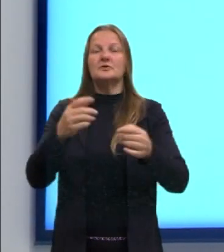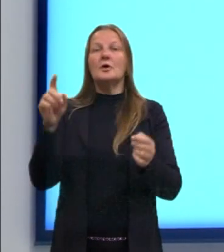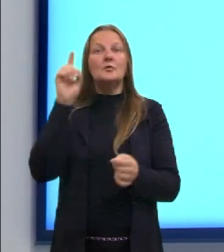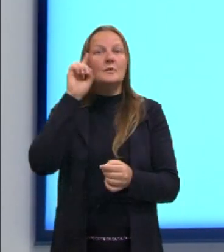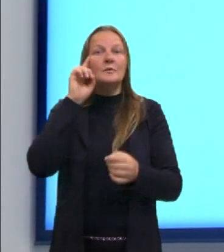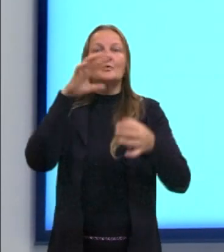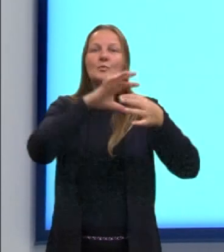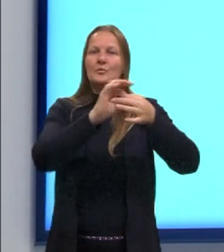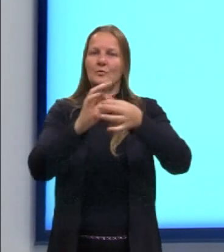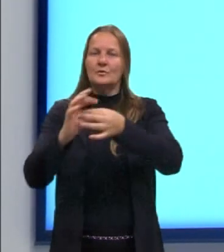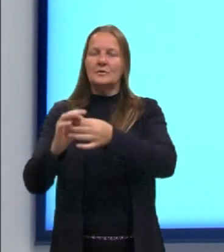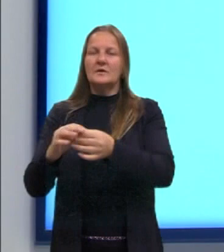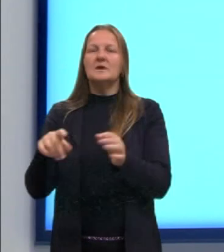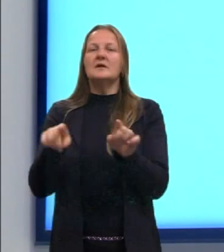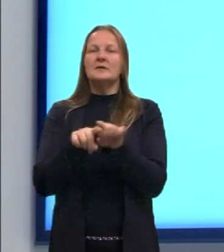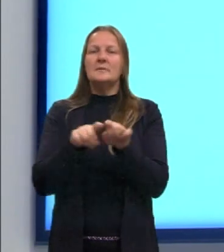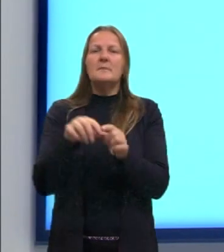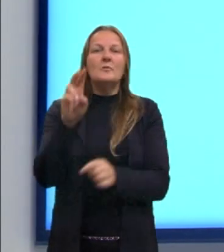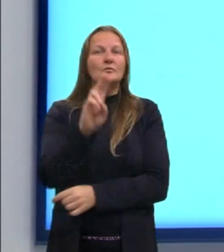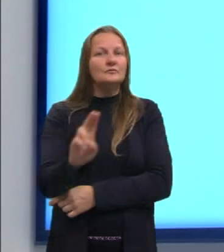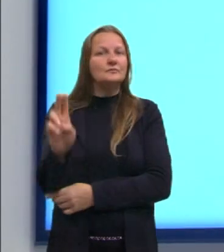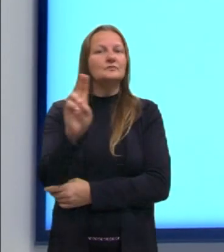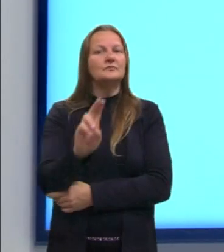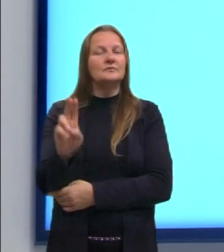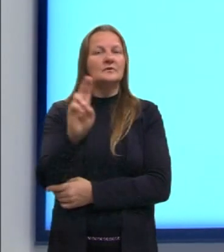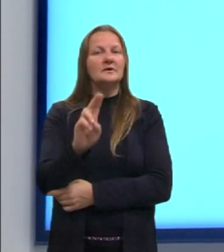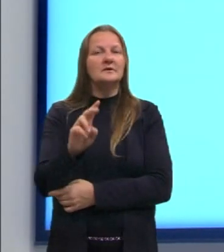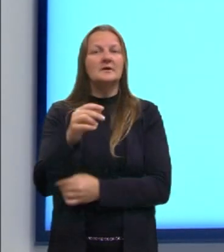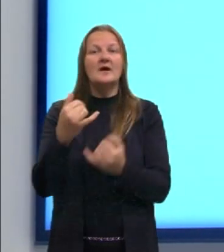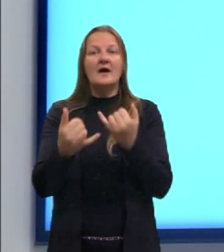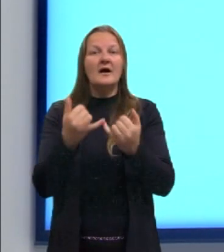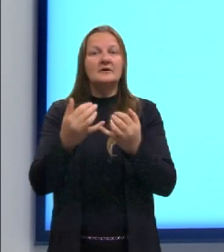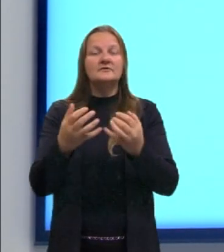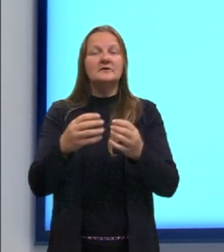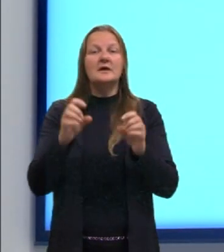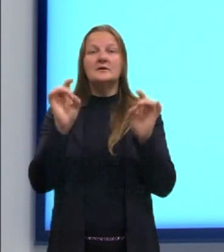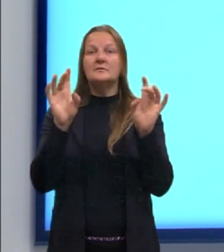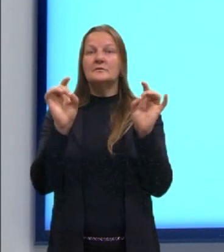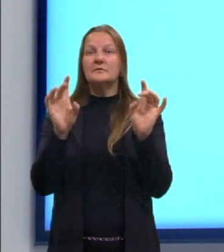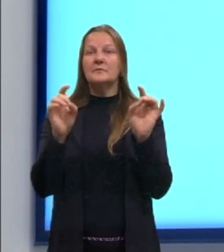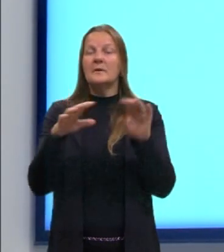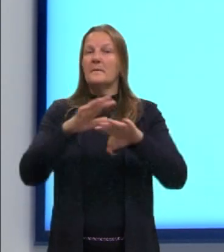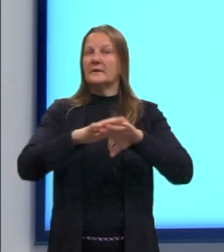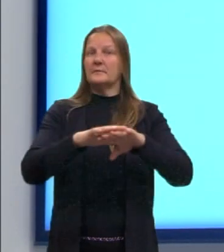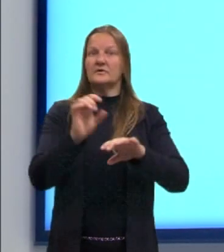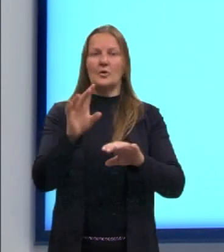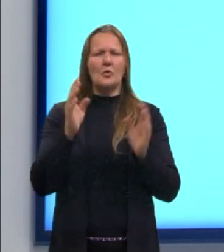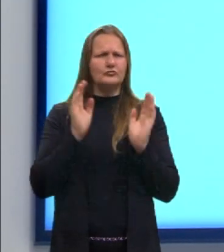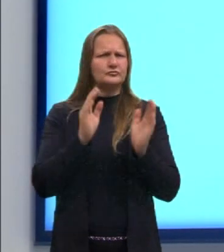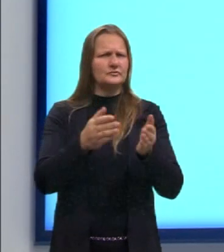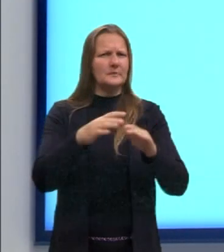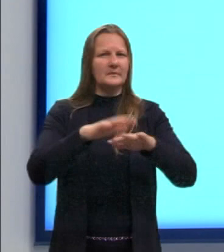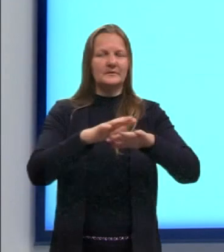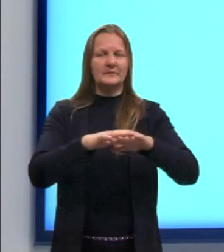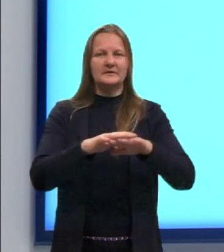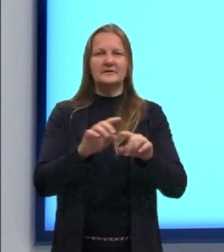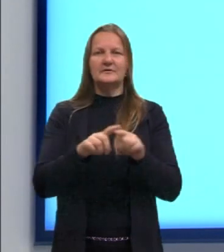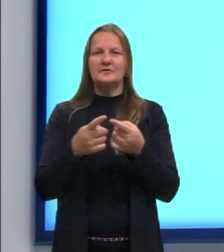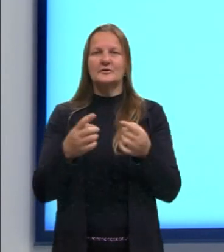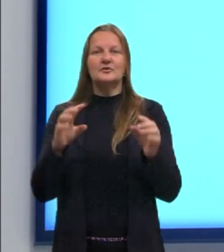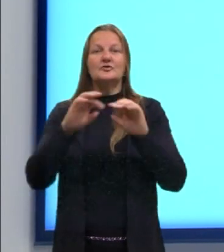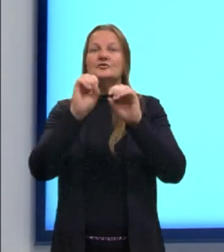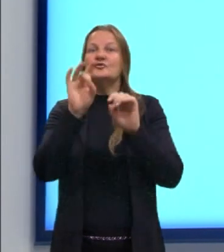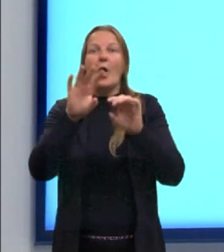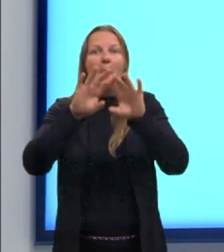dias atuais e também é muito utilizada em atividades não explicitamente matemáticas, né? Porque ela não se